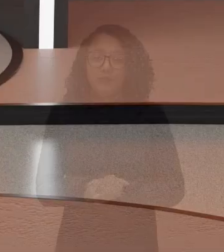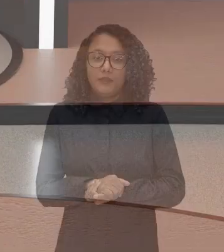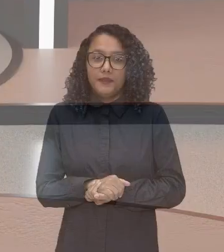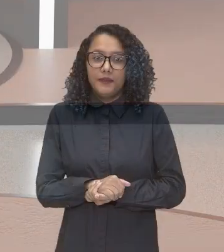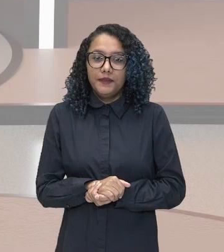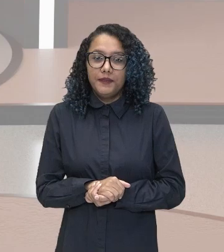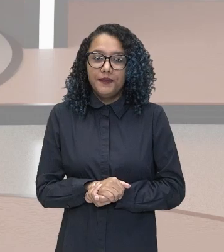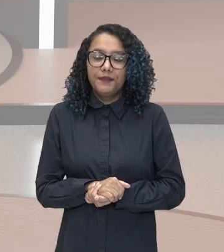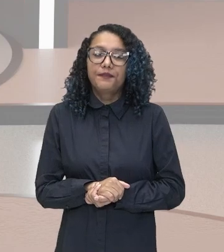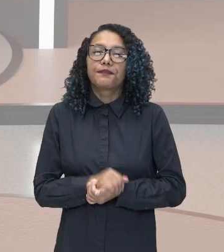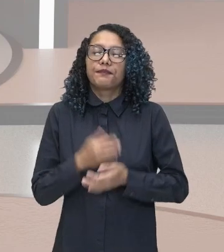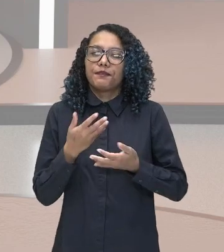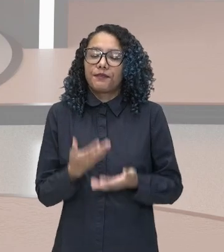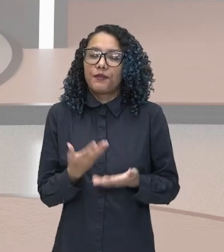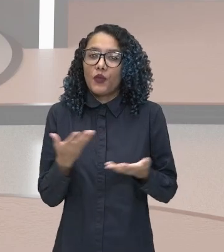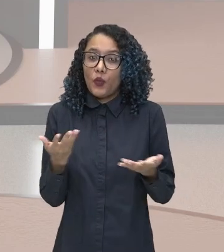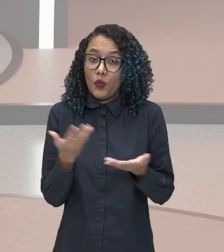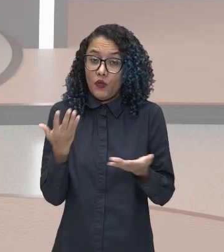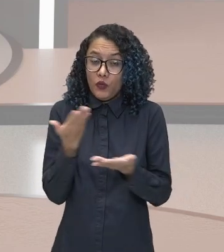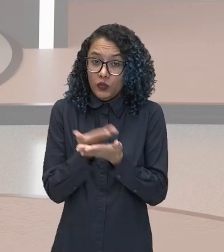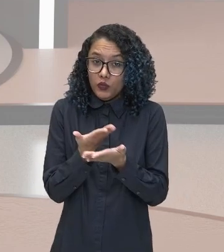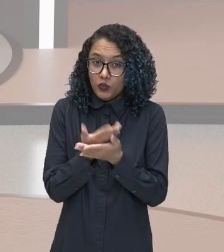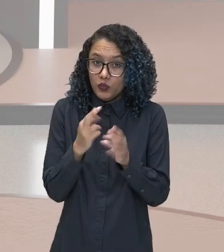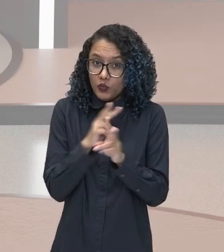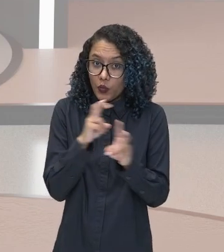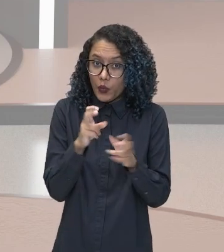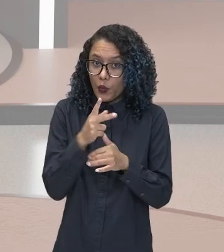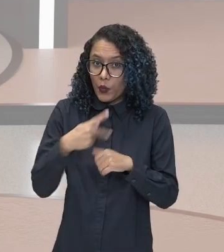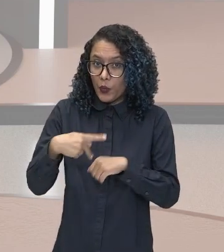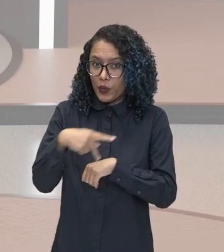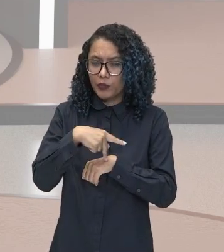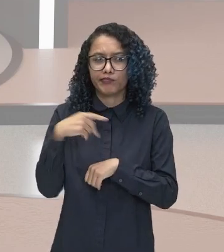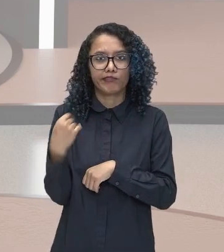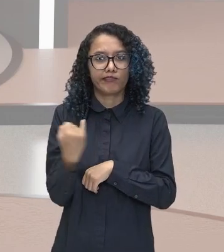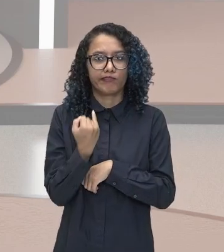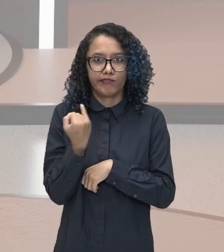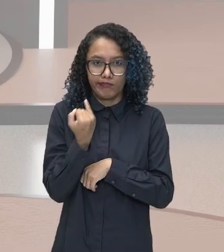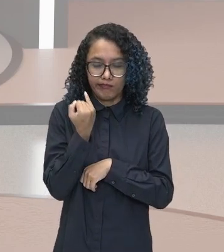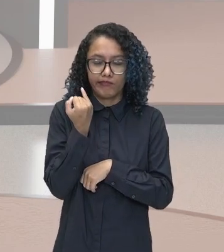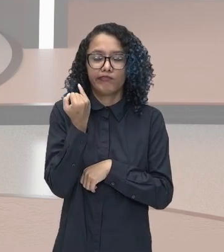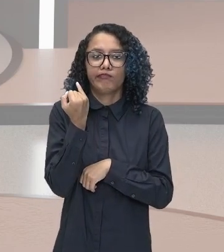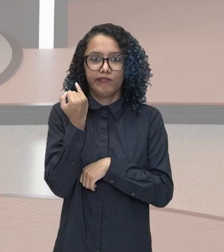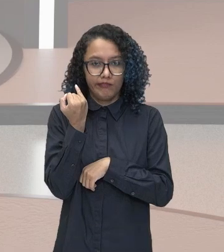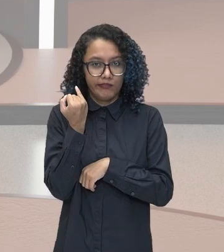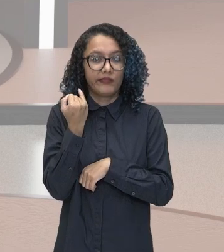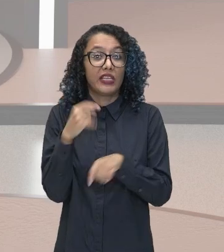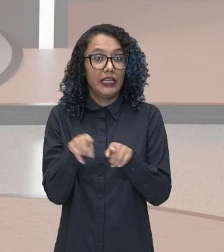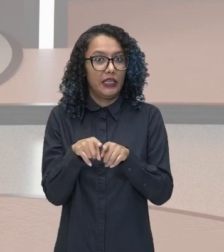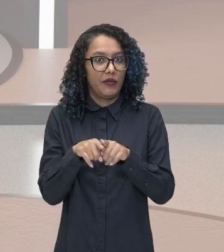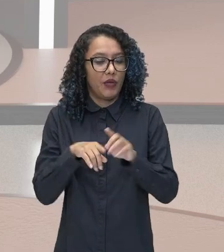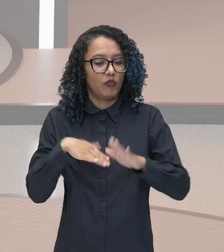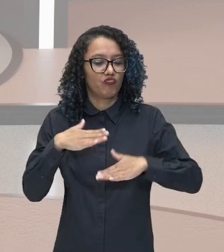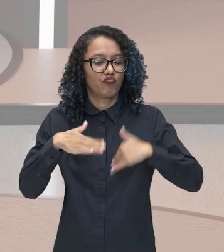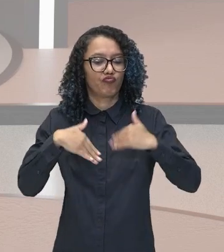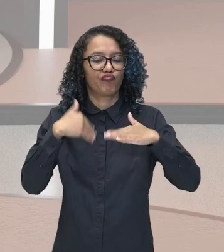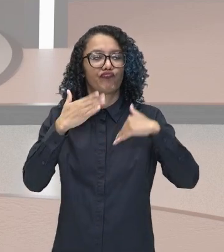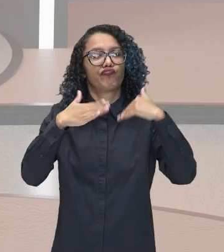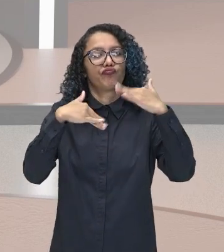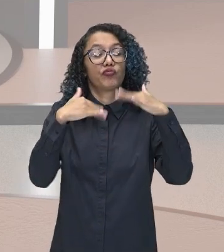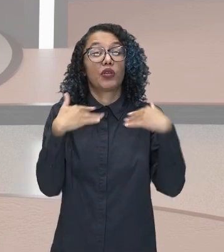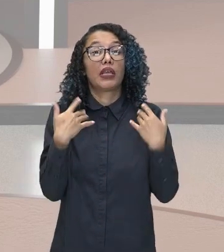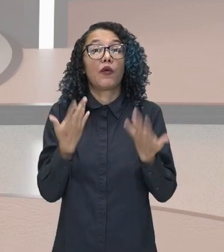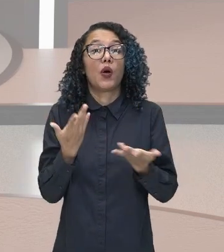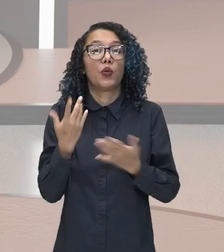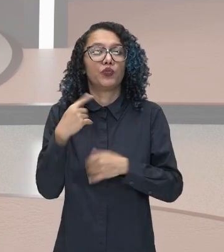Nós vamos estudar sobre um país muito importante, muito desenvolvido, que vai ser os